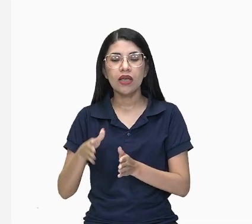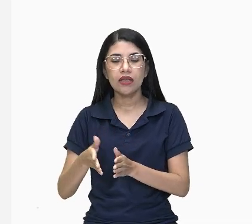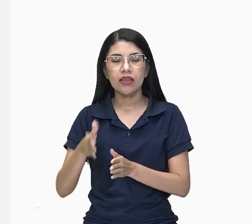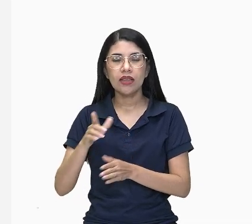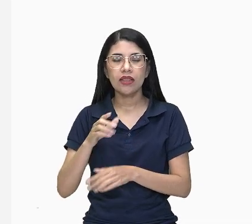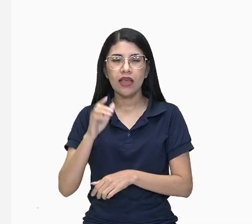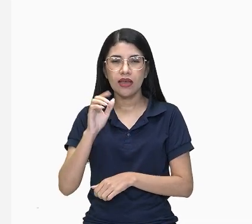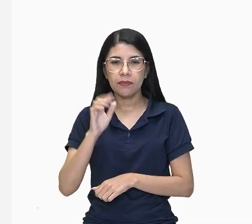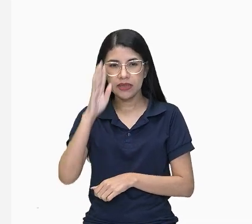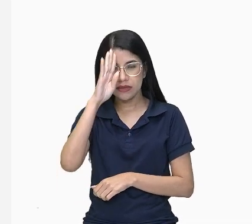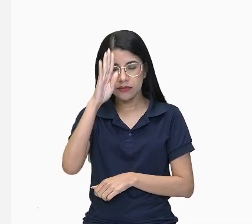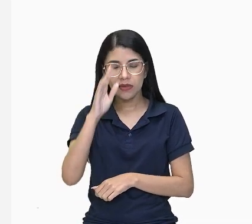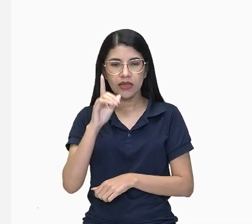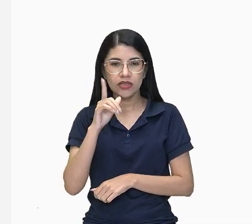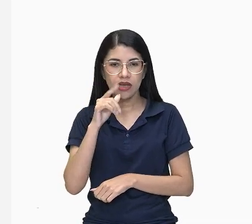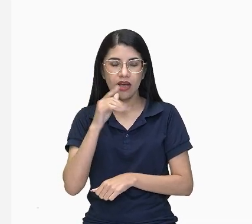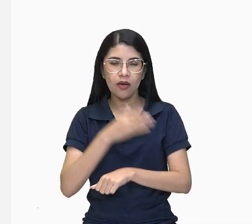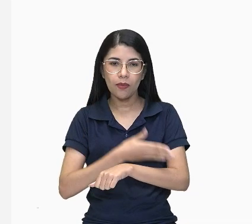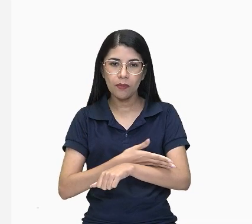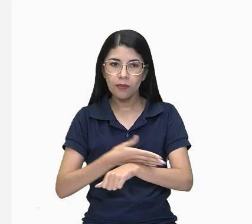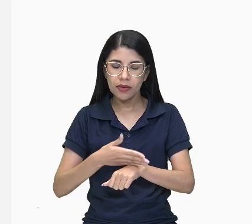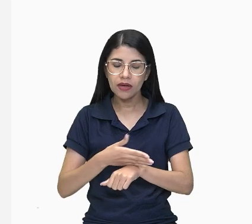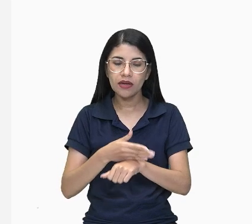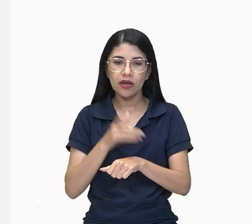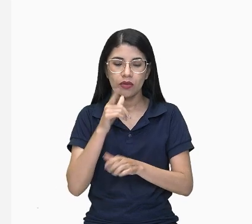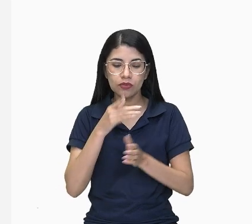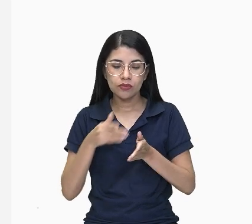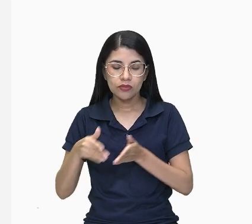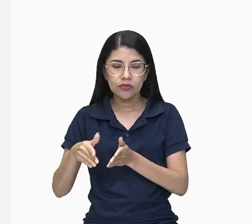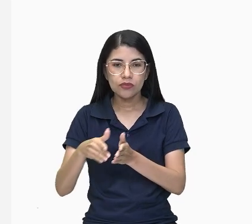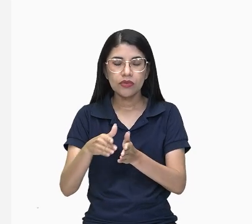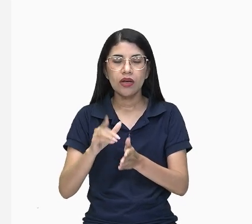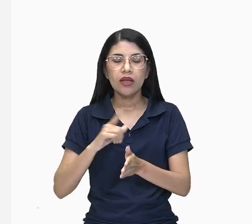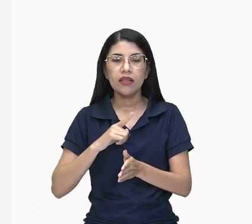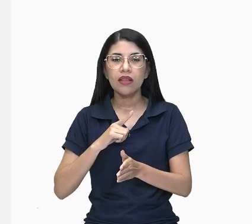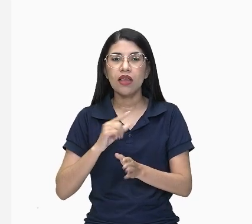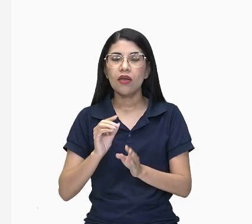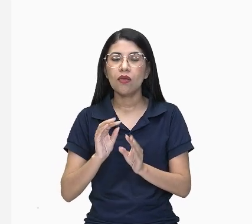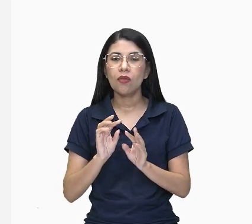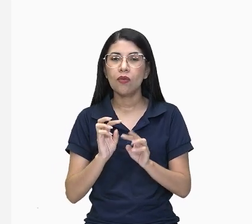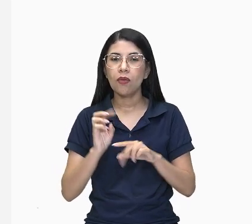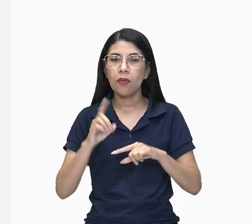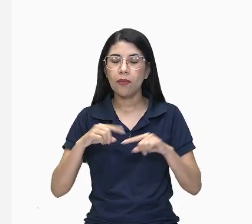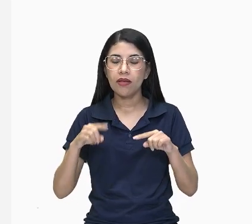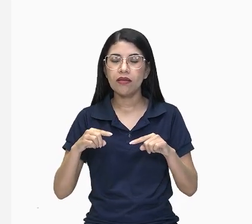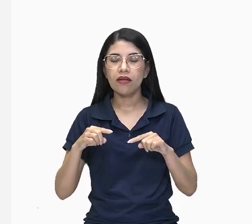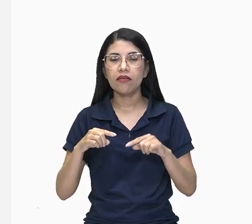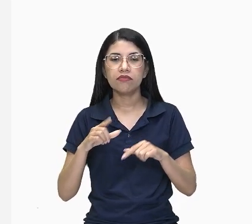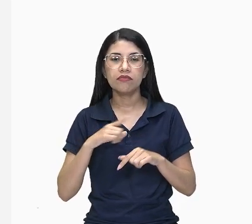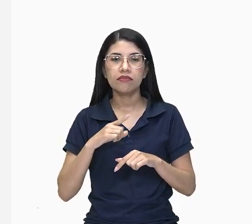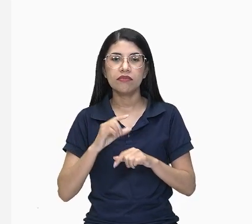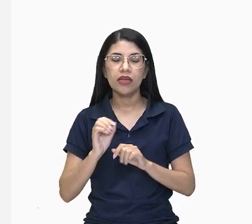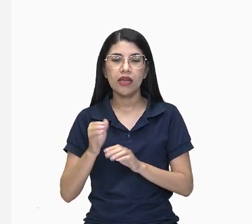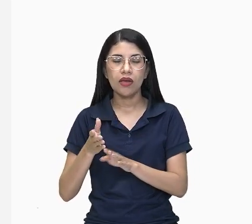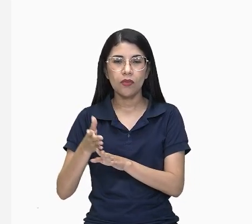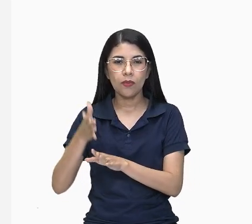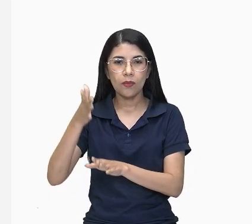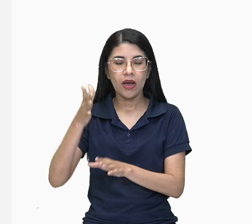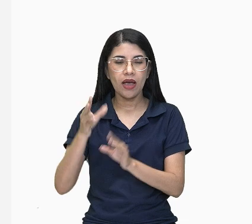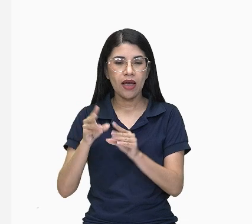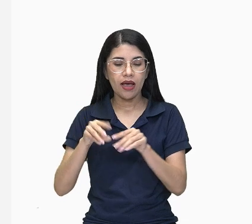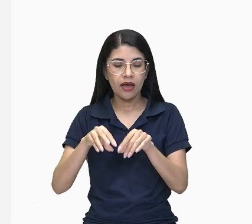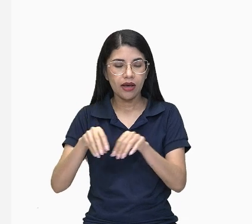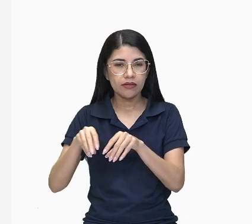água branca, onde nós vamos ter um material composto na margem